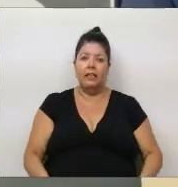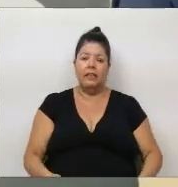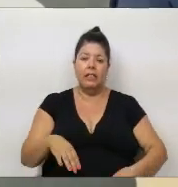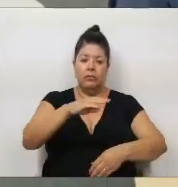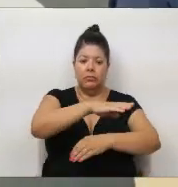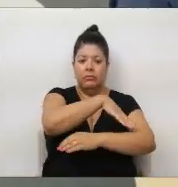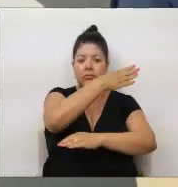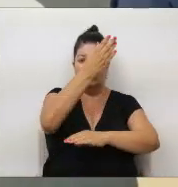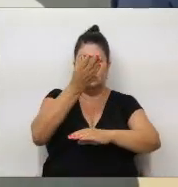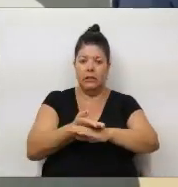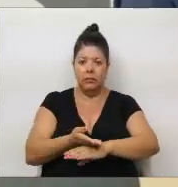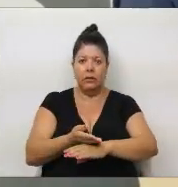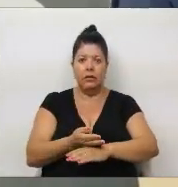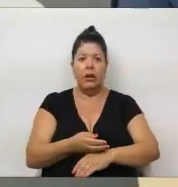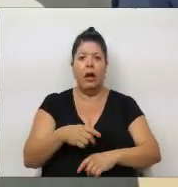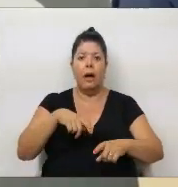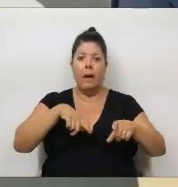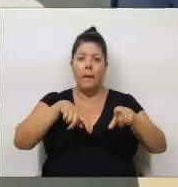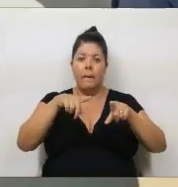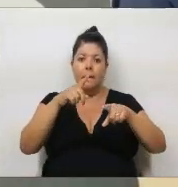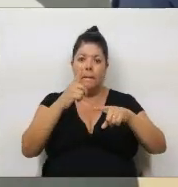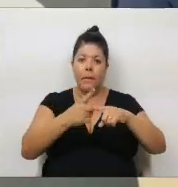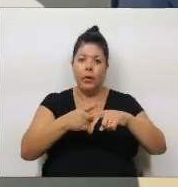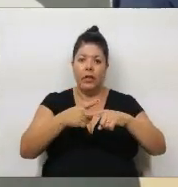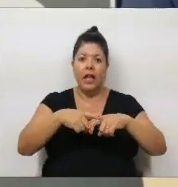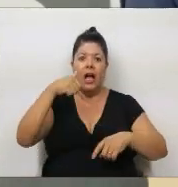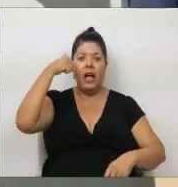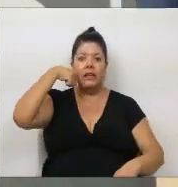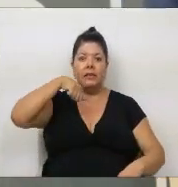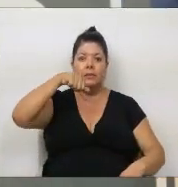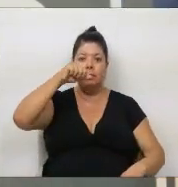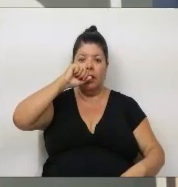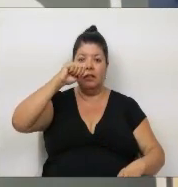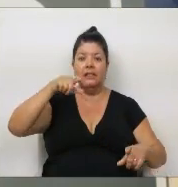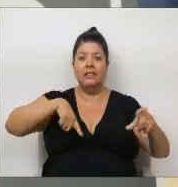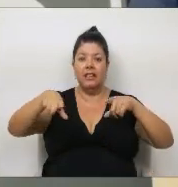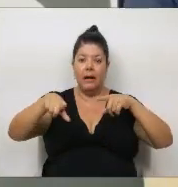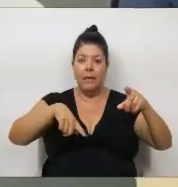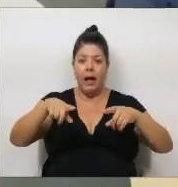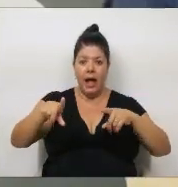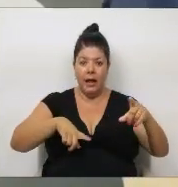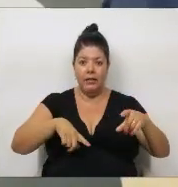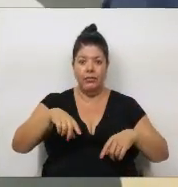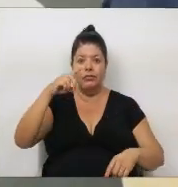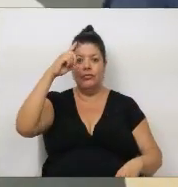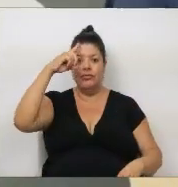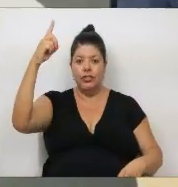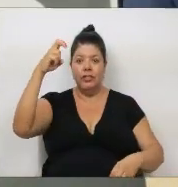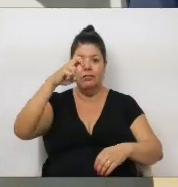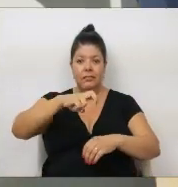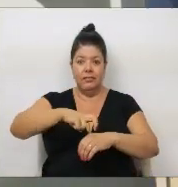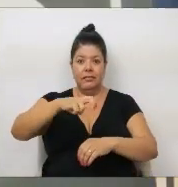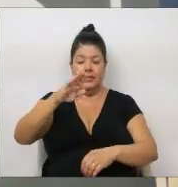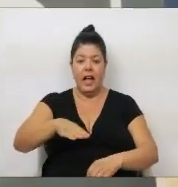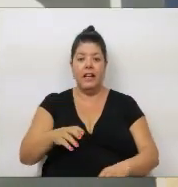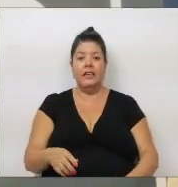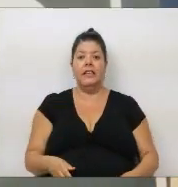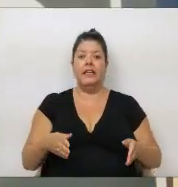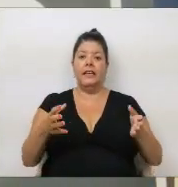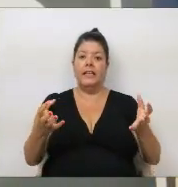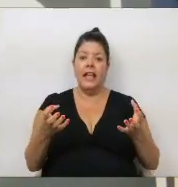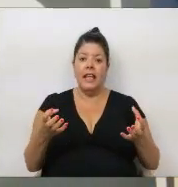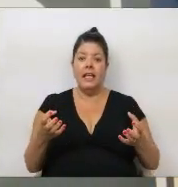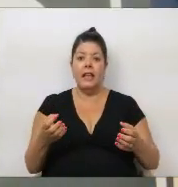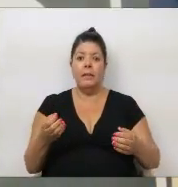integral, tá? Porque os trabalhadores, as mães trabalham o dia inteiro, os pais trabalham o dia inteiro e queremos implantar também o sistema